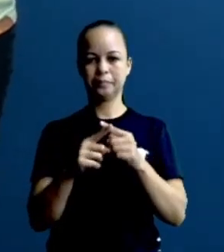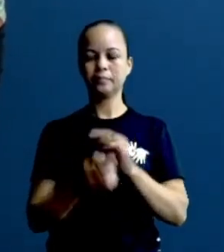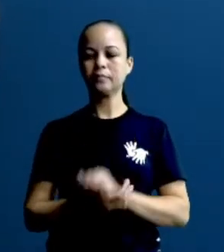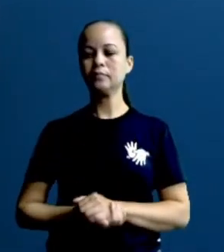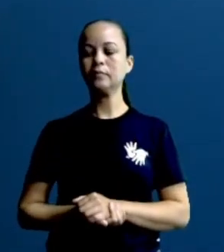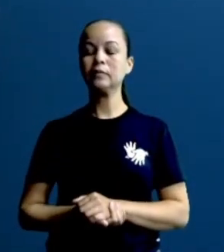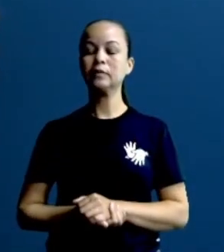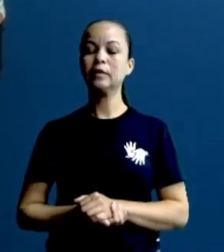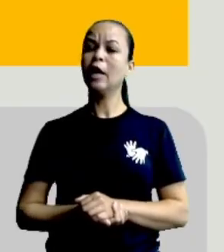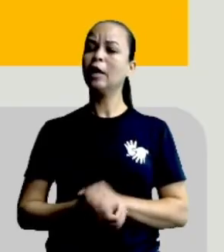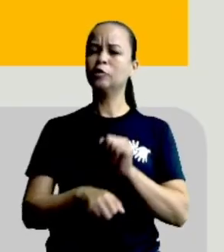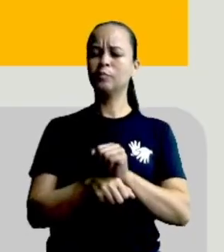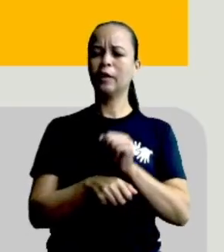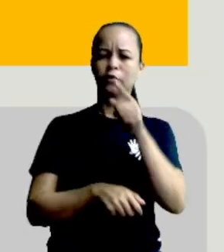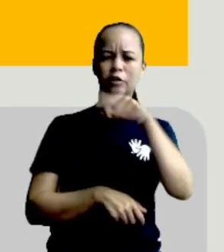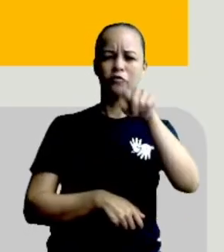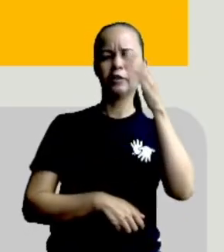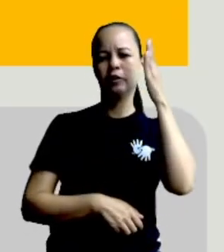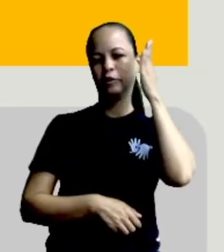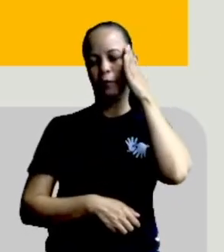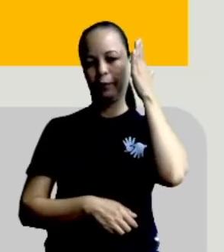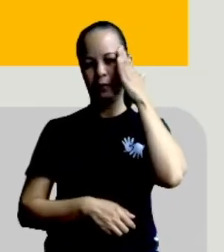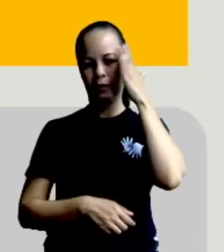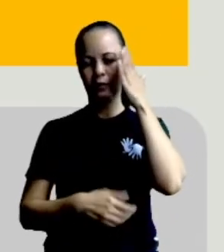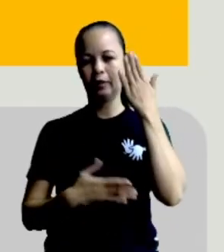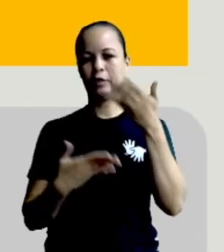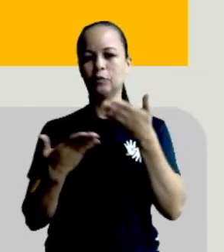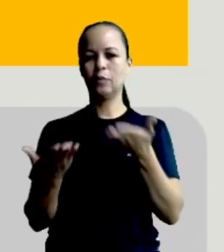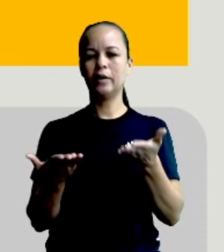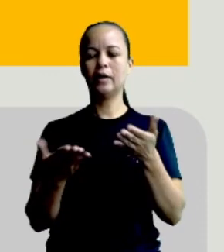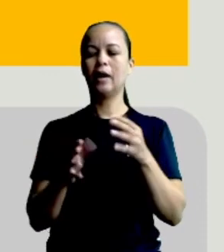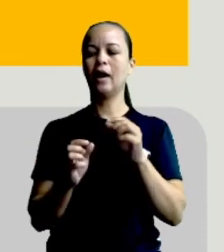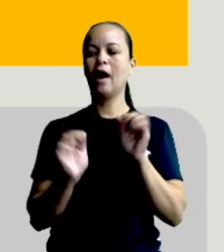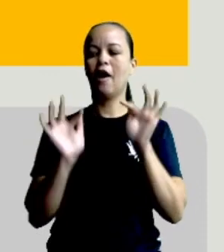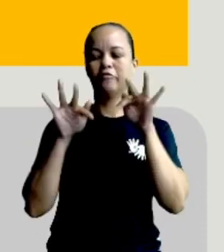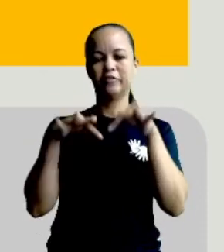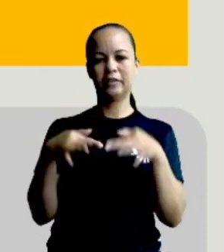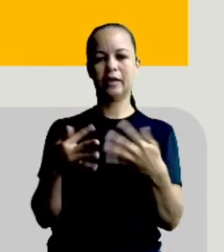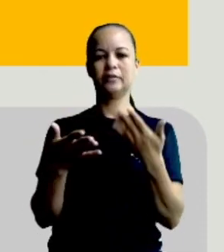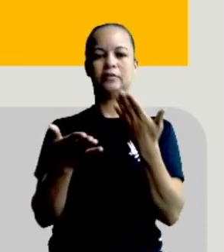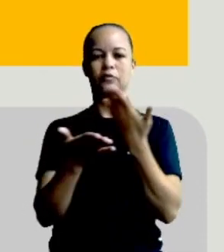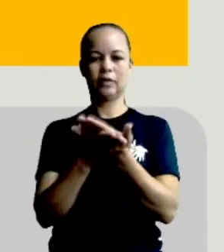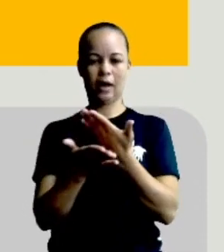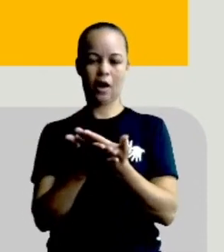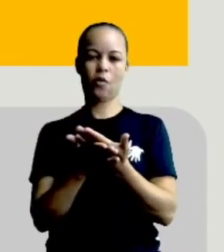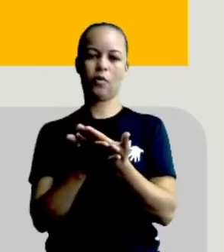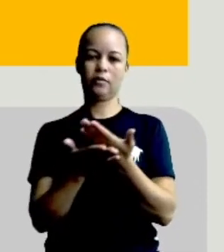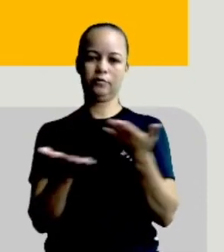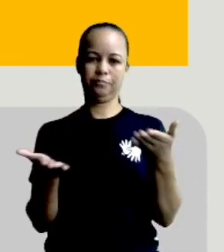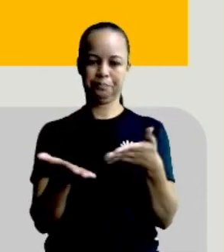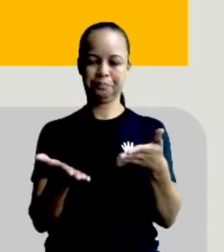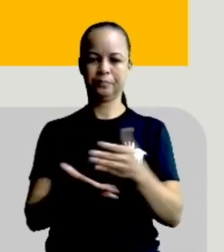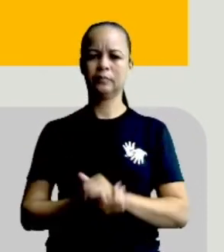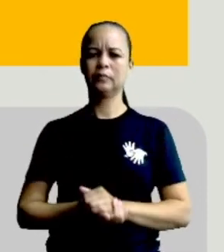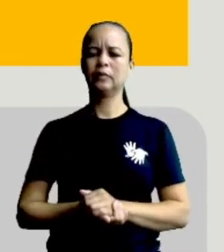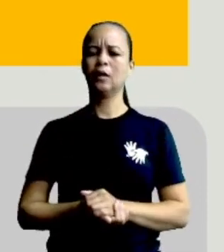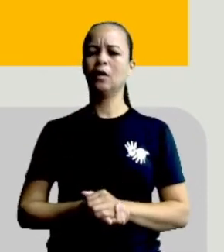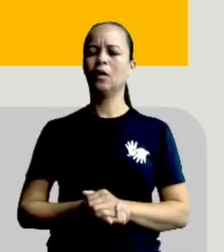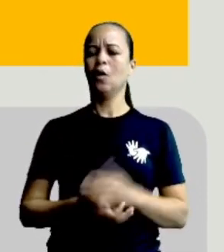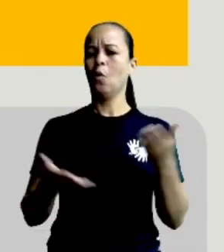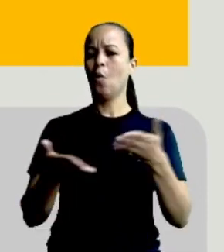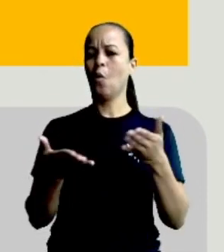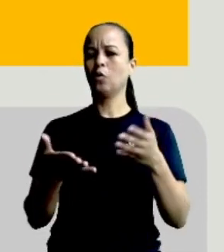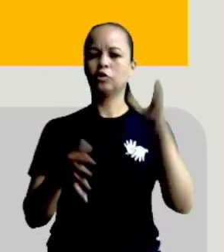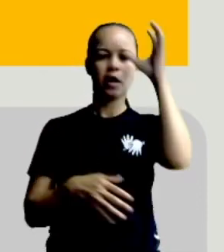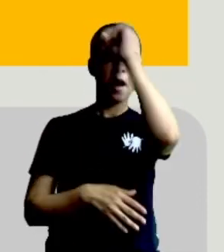tenha dado para compreender e aí eu deixo aqui a finalização da nossa aula de hoje. Que hoje a gente conseguiu aprender